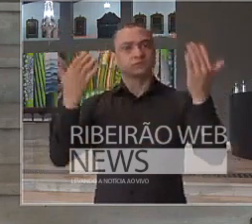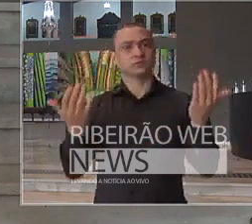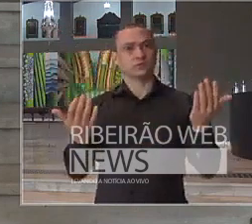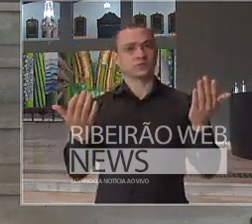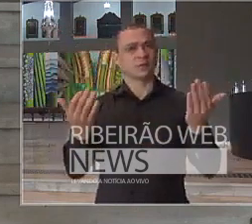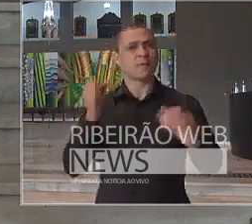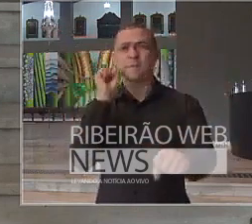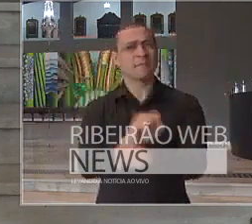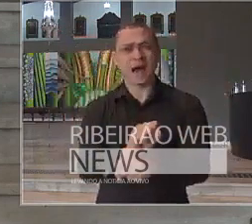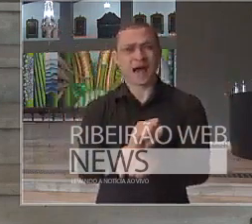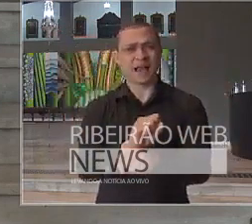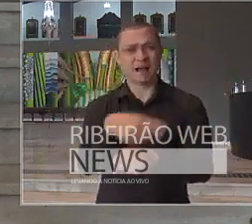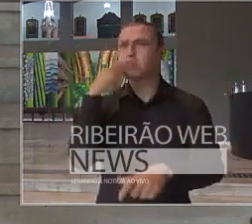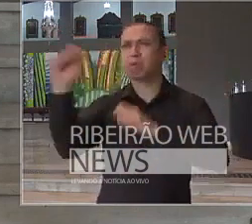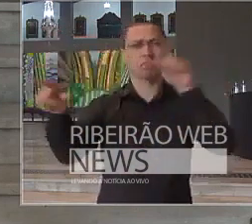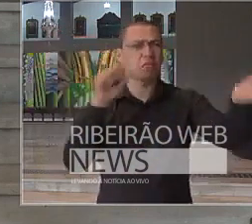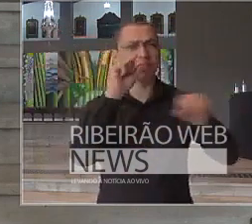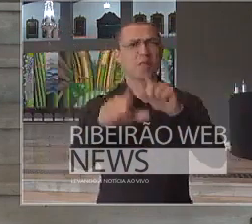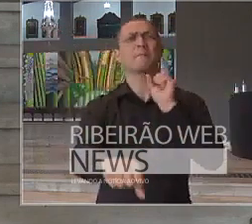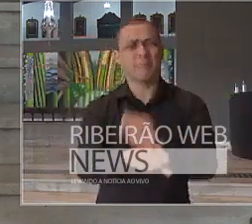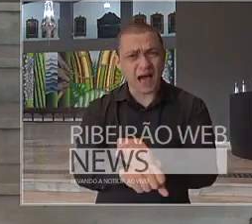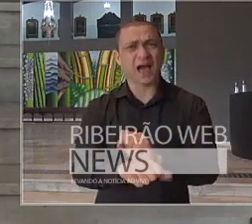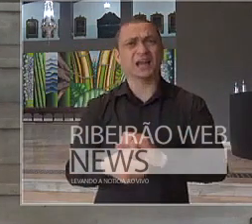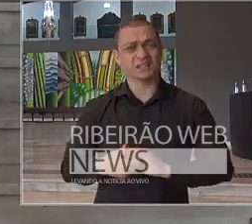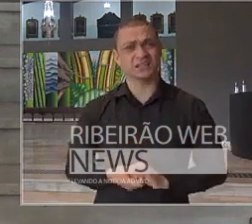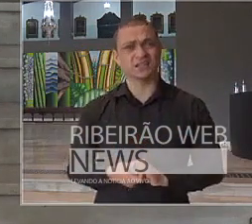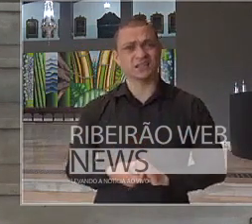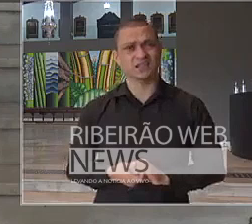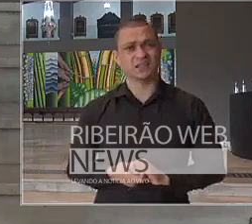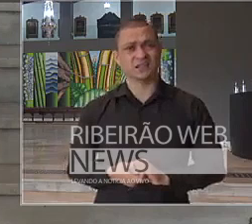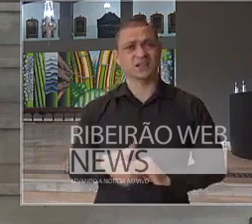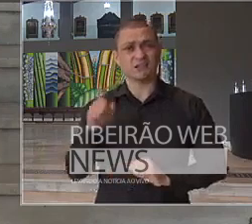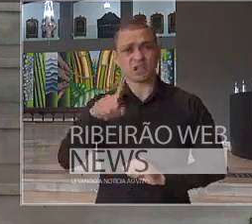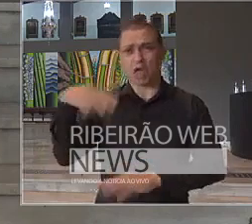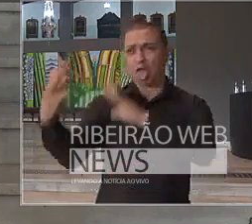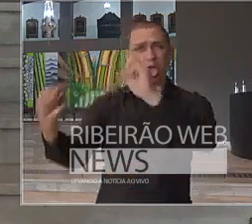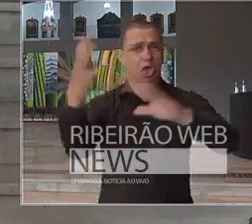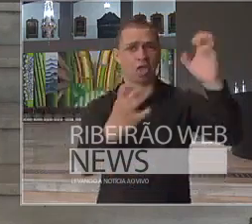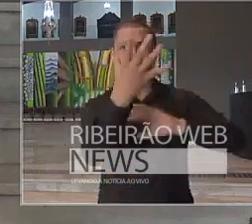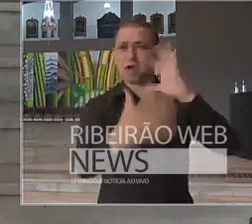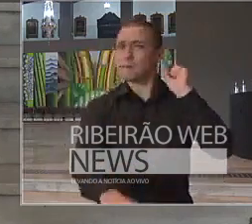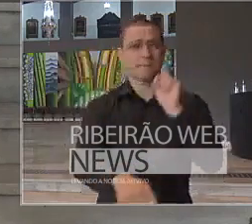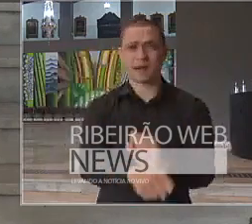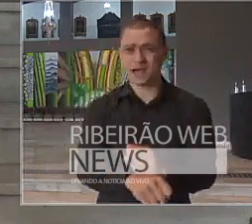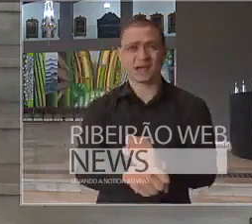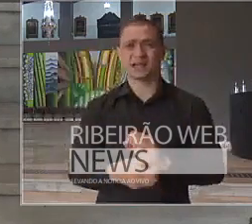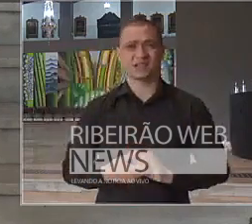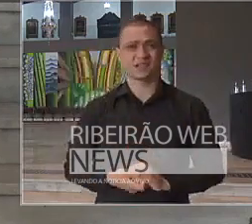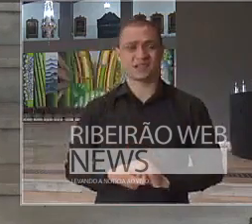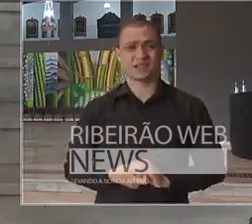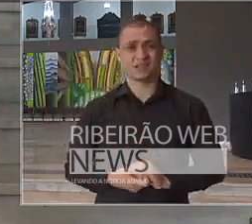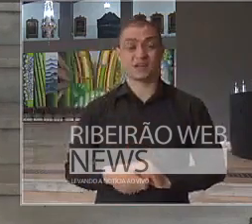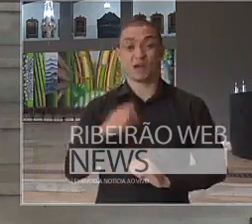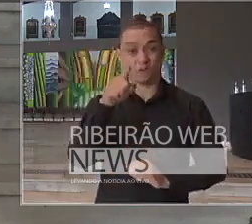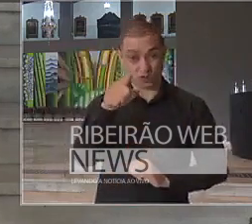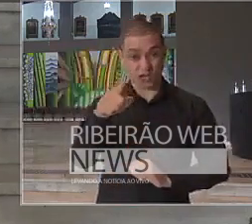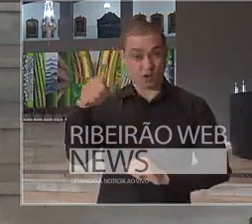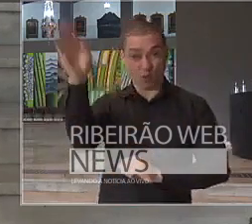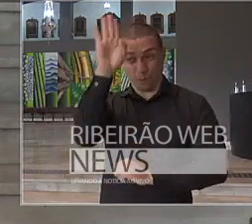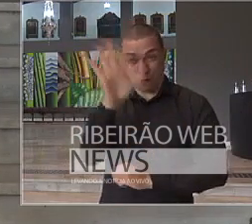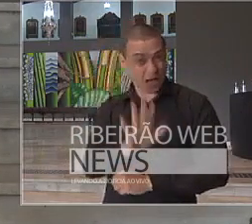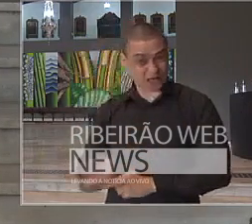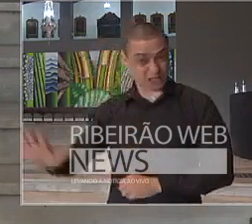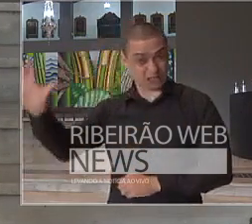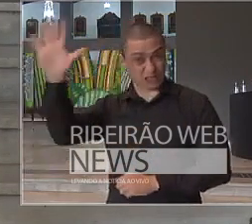pare com agressões e pare com os conflitos me pare de colocar o